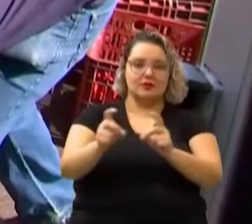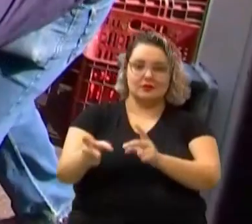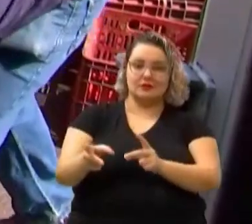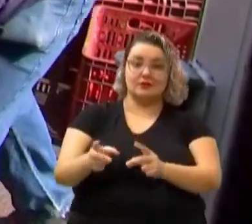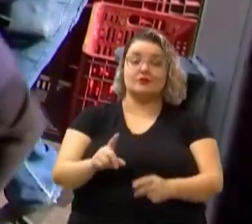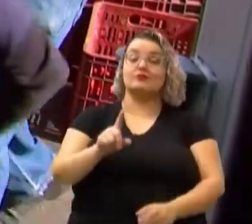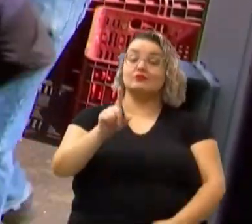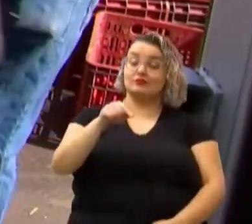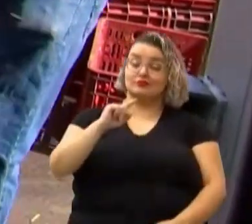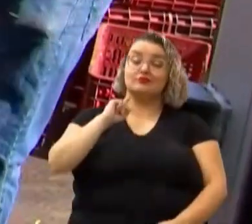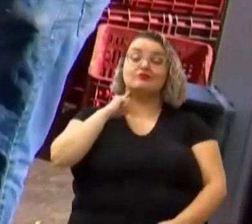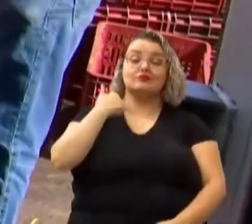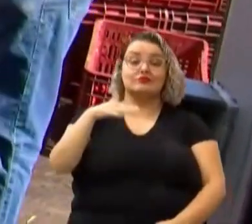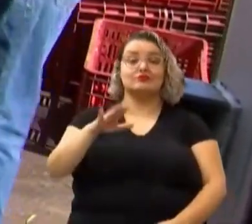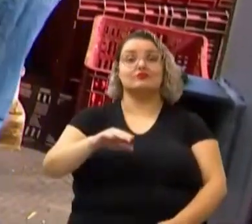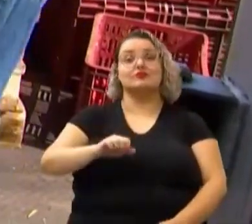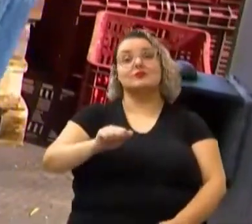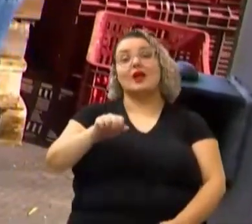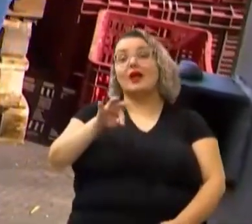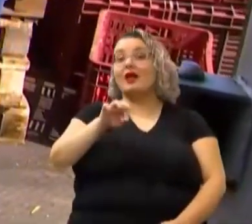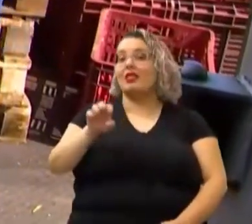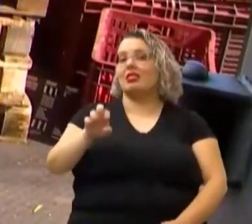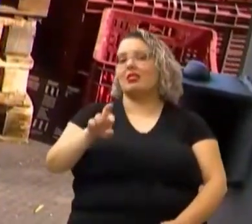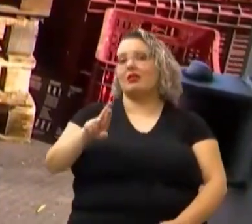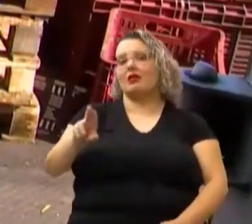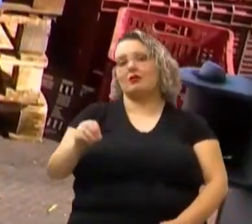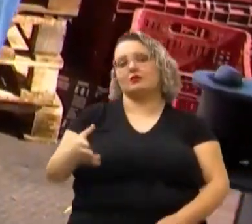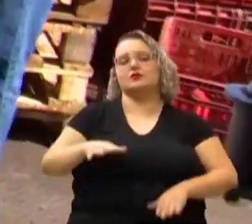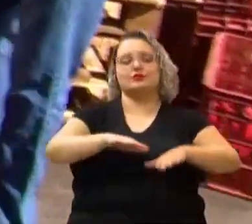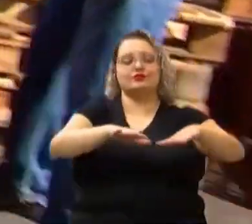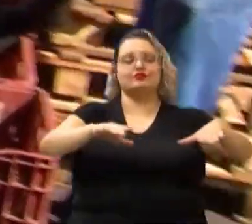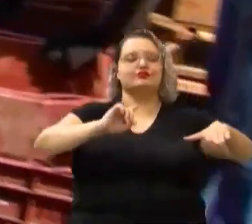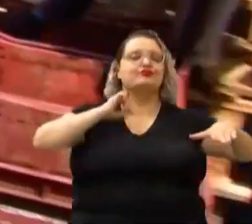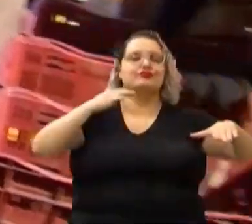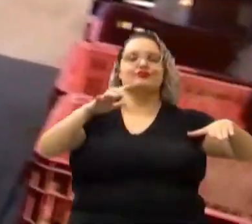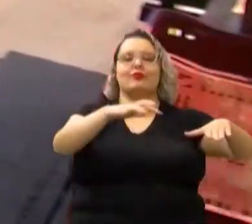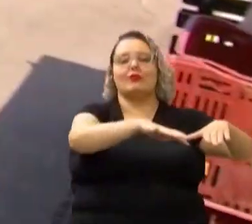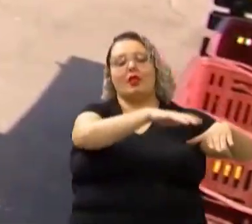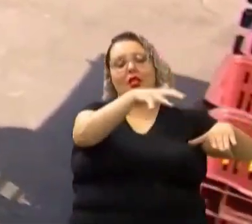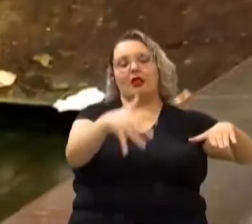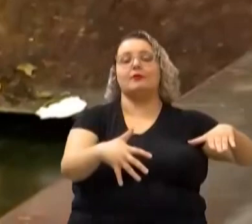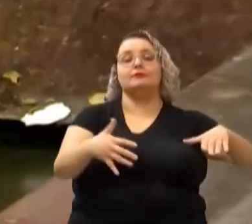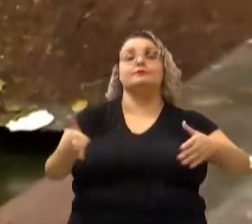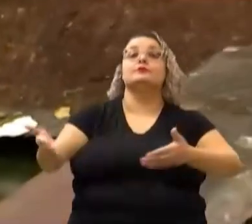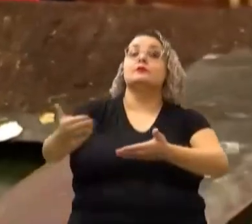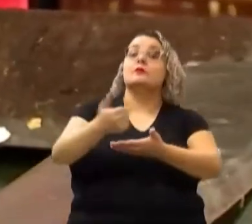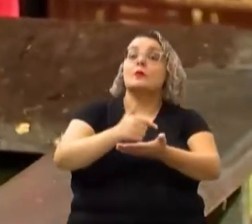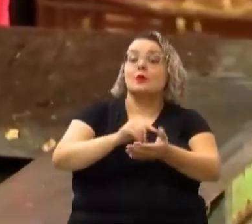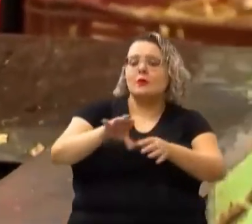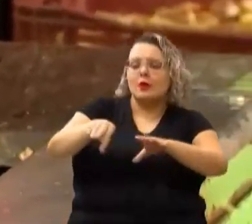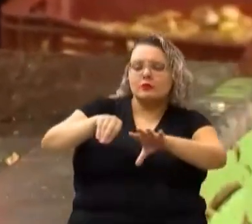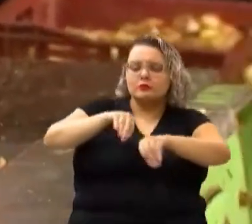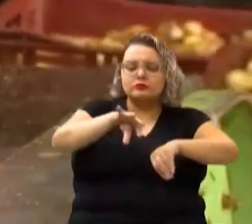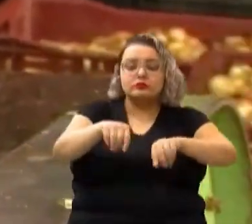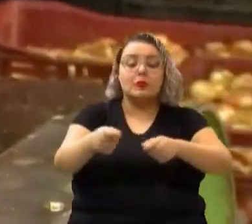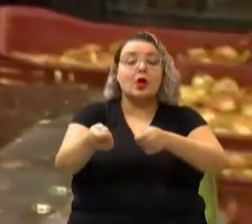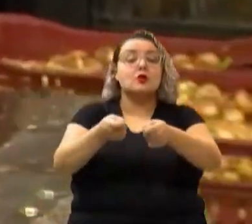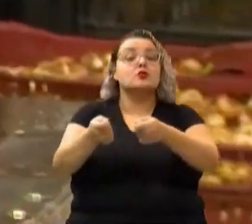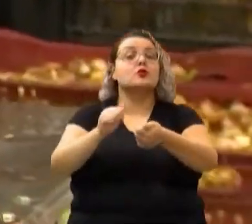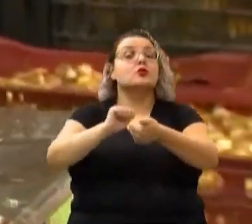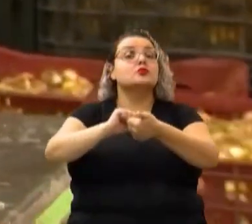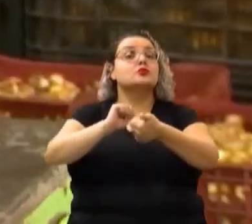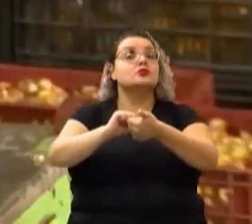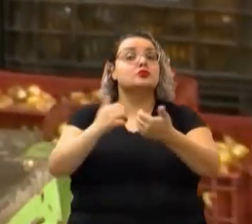possivelmente iriam ser descartados nos aterros. Esses alimentos são recolhidos e depois passam por uma seleção